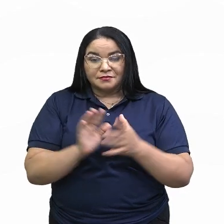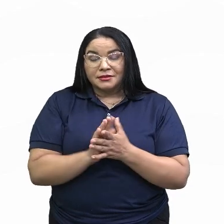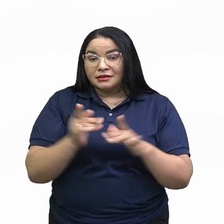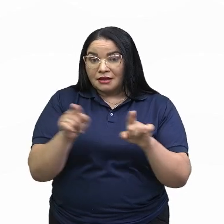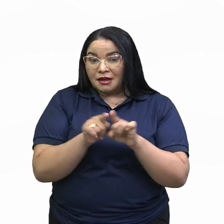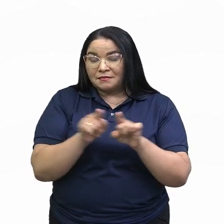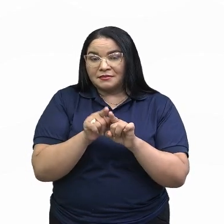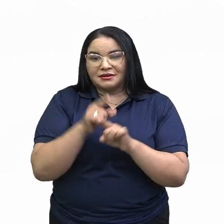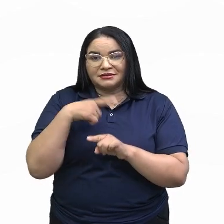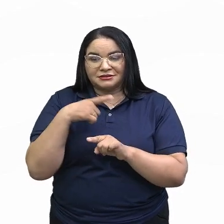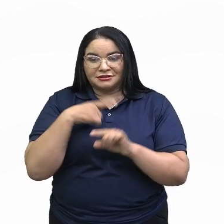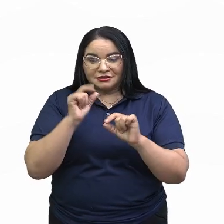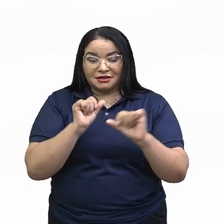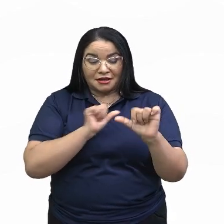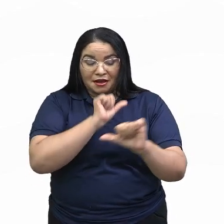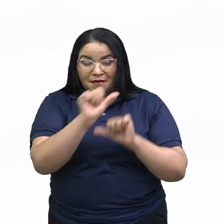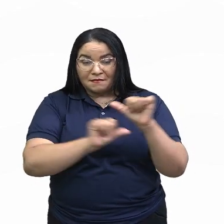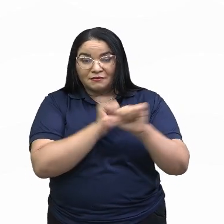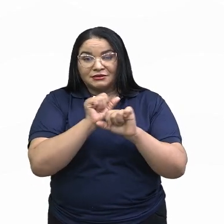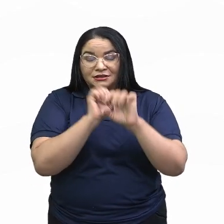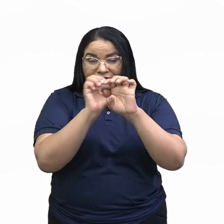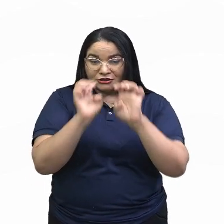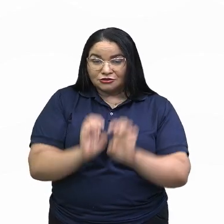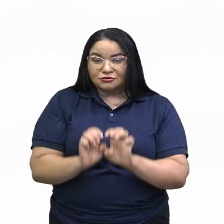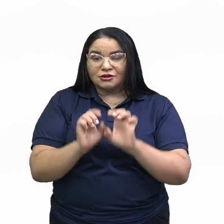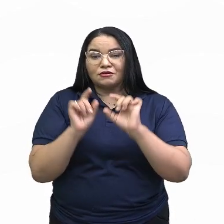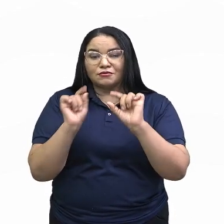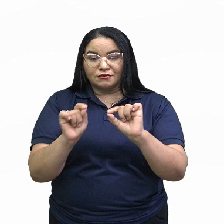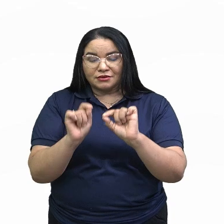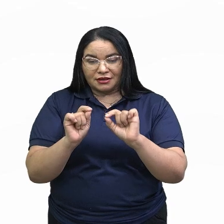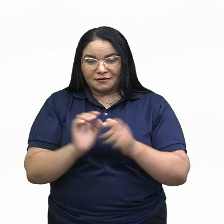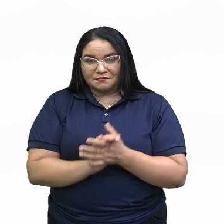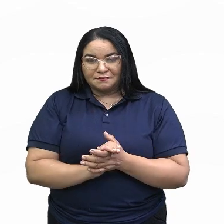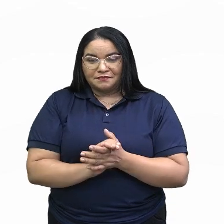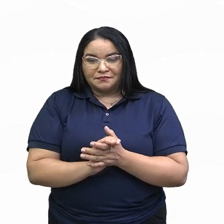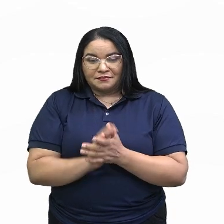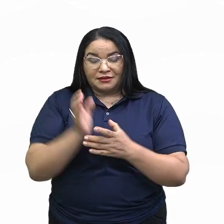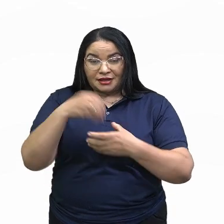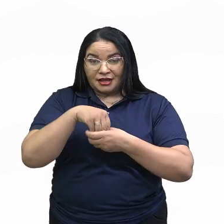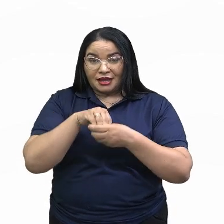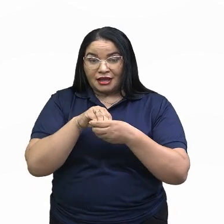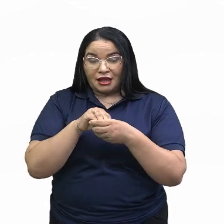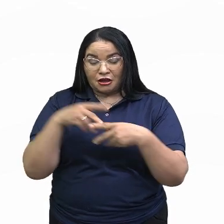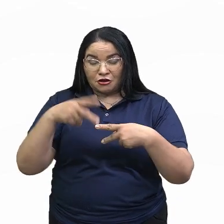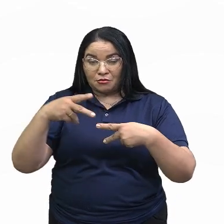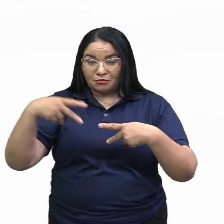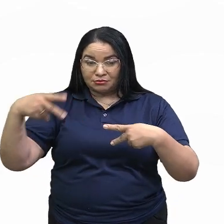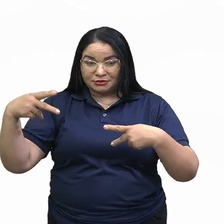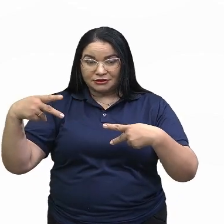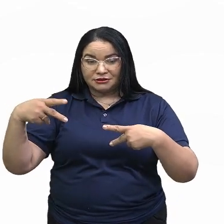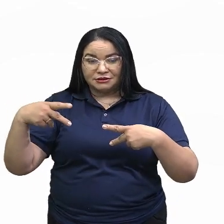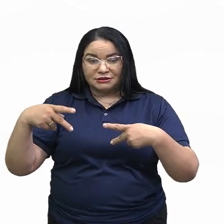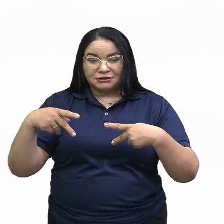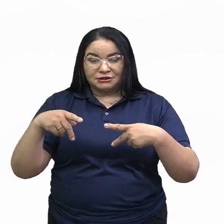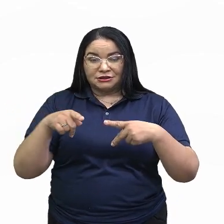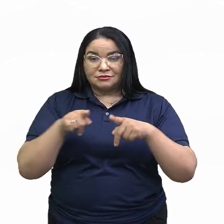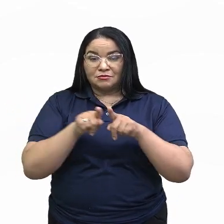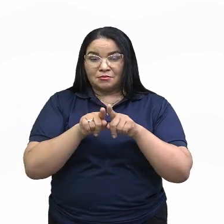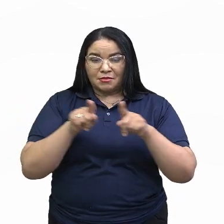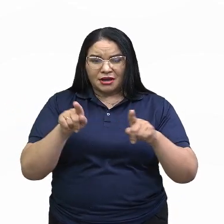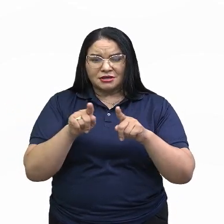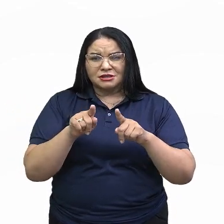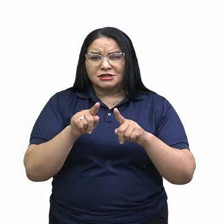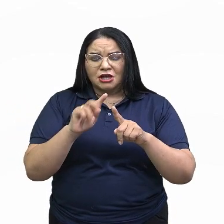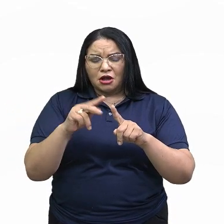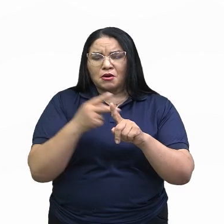que tem ali como mudança estrutural acúmulos de proteínas mal dobradas, o